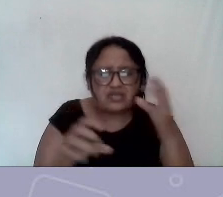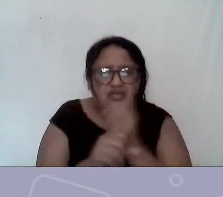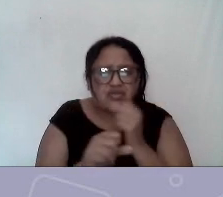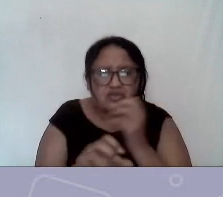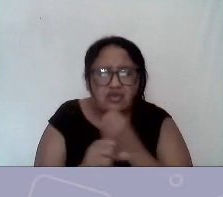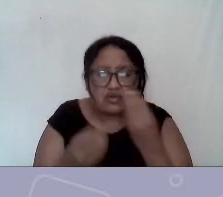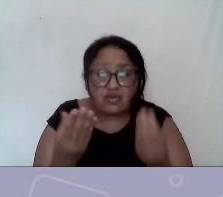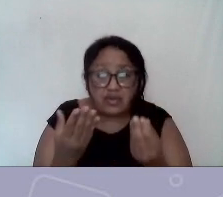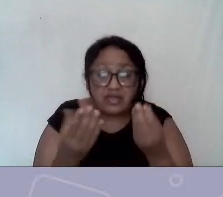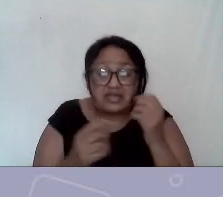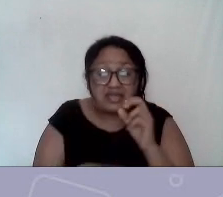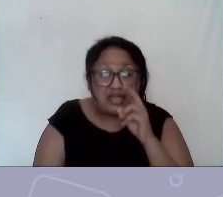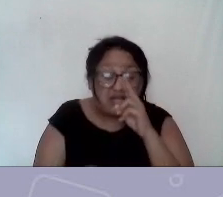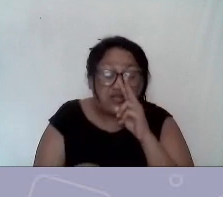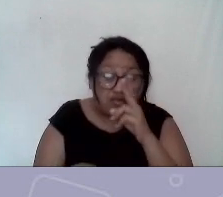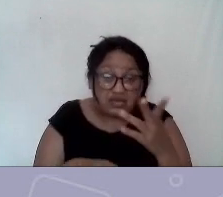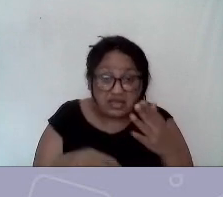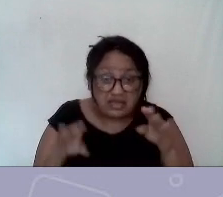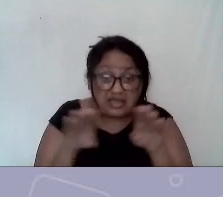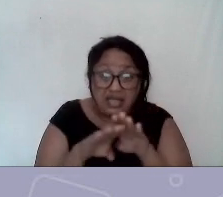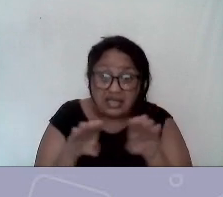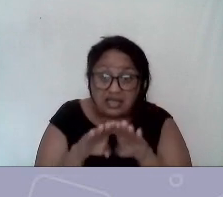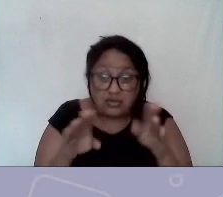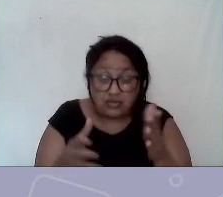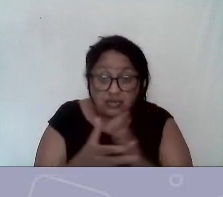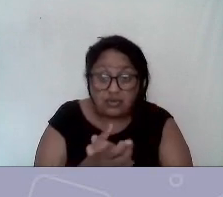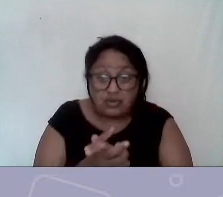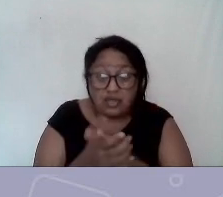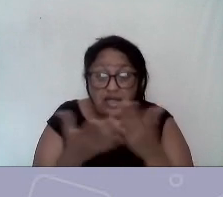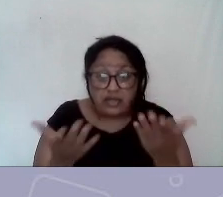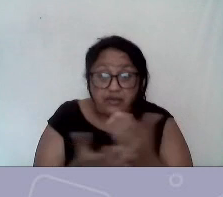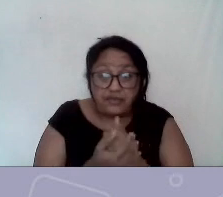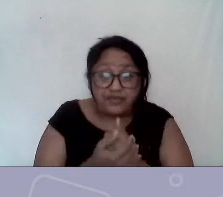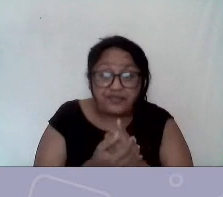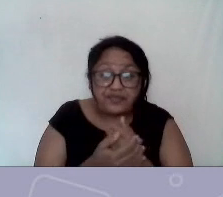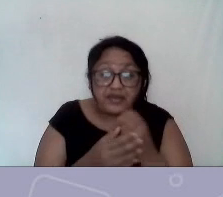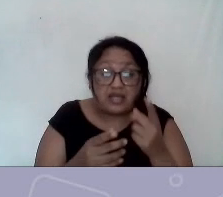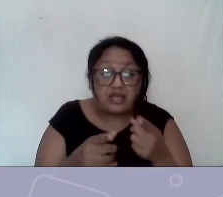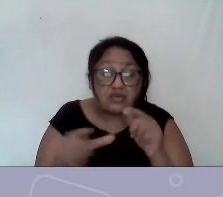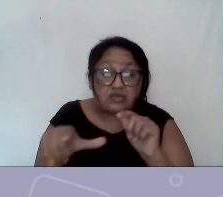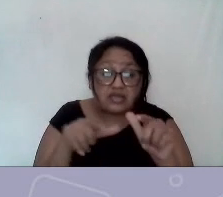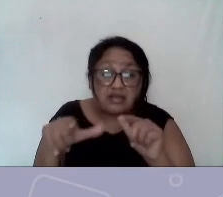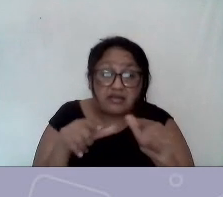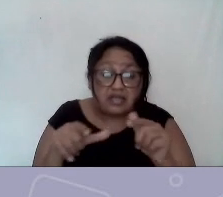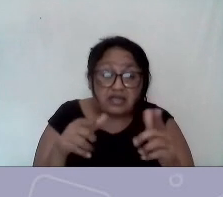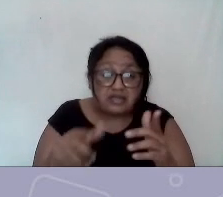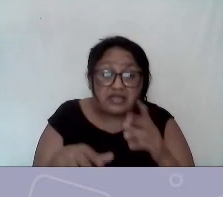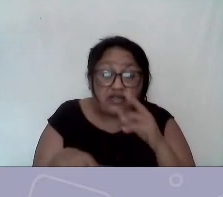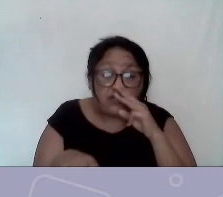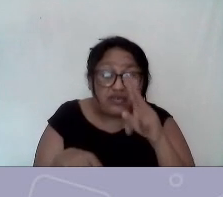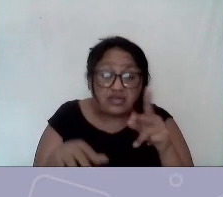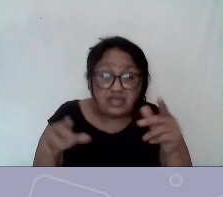trabalho da força de atrito aqui então o trabalho da força de atrito